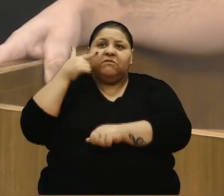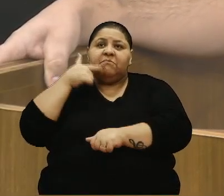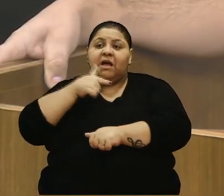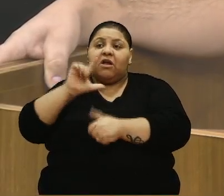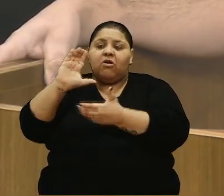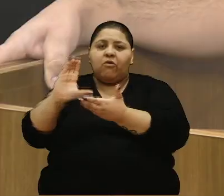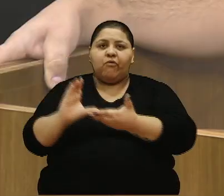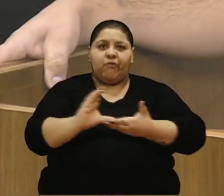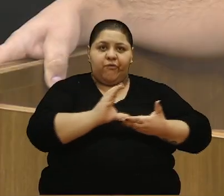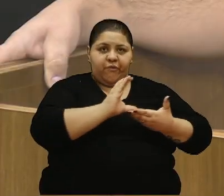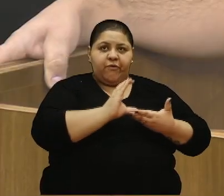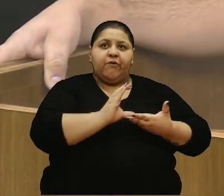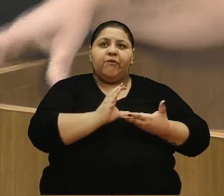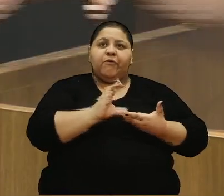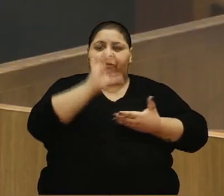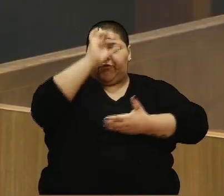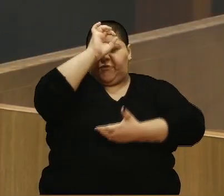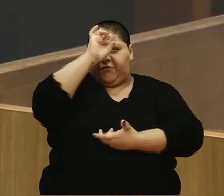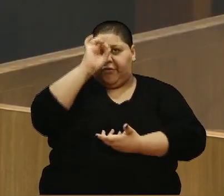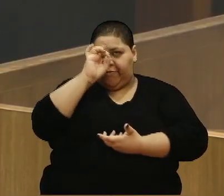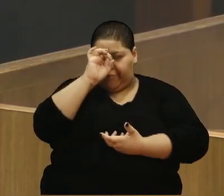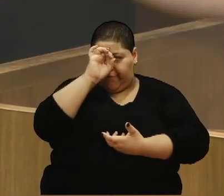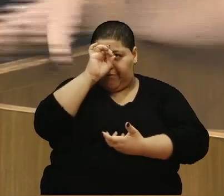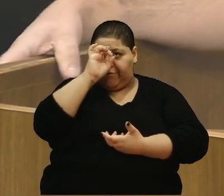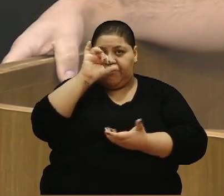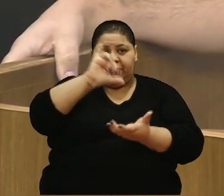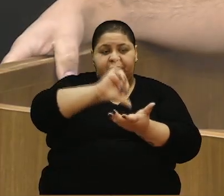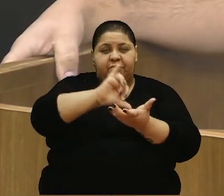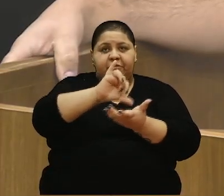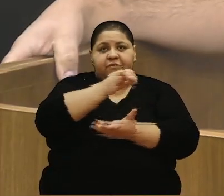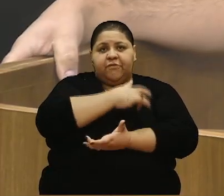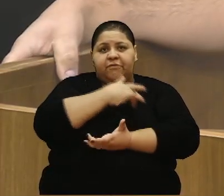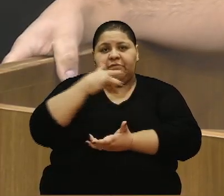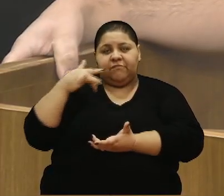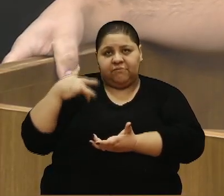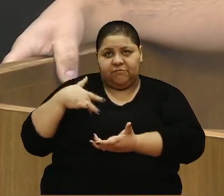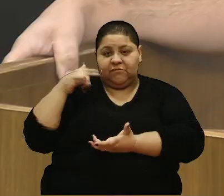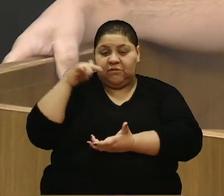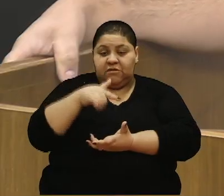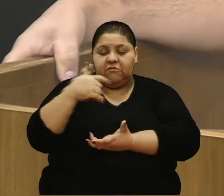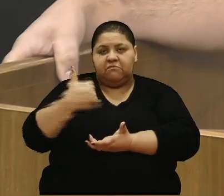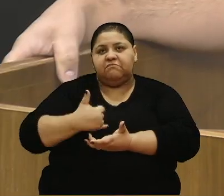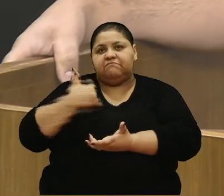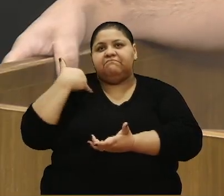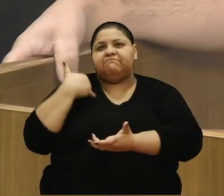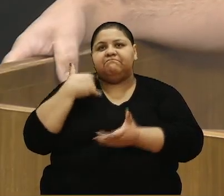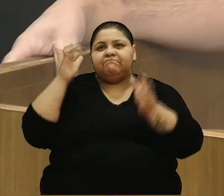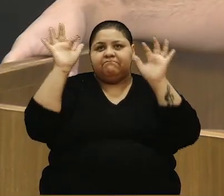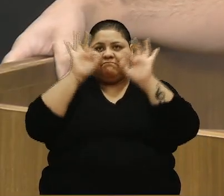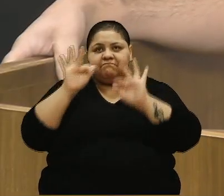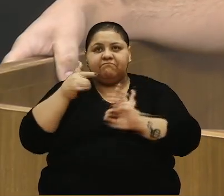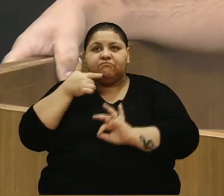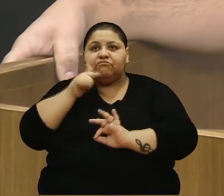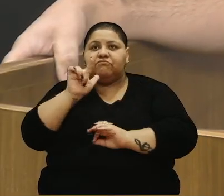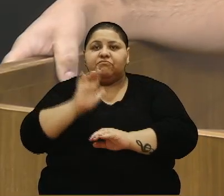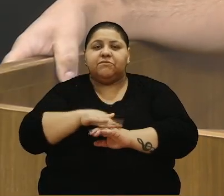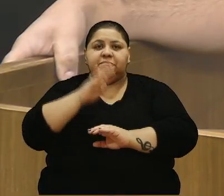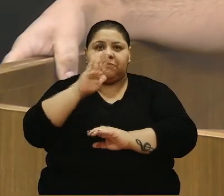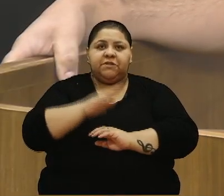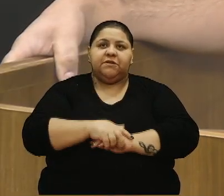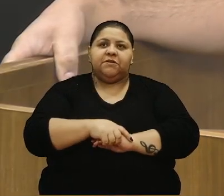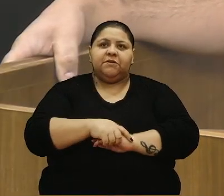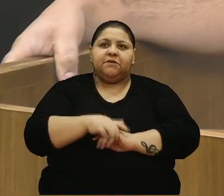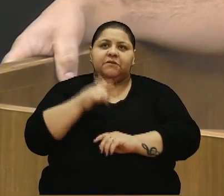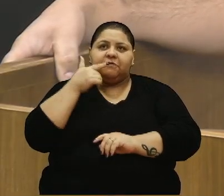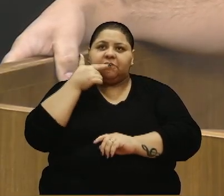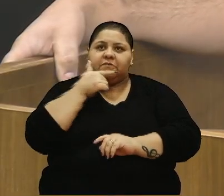recursos para os nossos hospitais, para os nossos centros de saúde. E isso me orgulha e me dá felicidade de conseguir ainda mais,